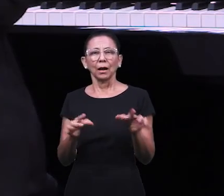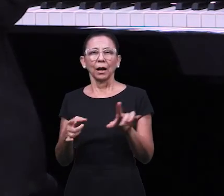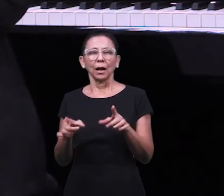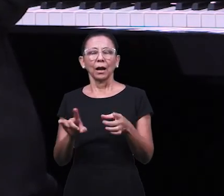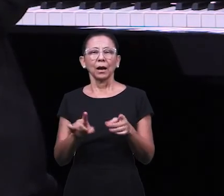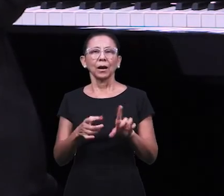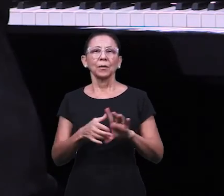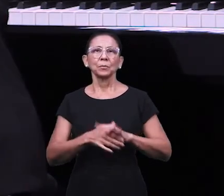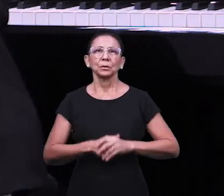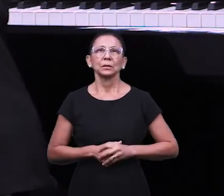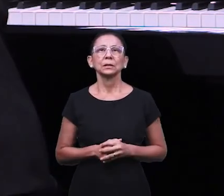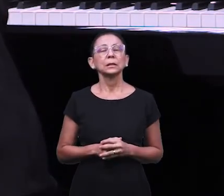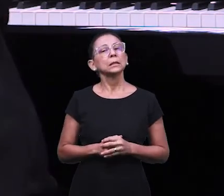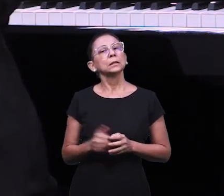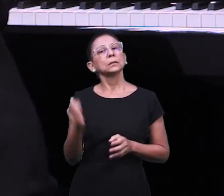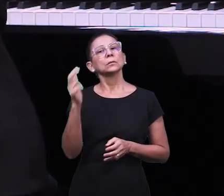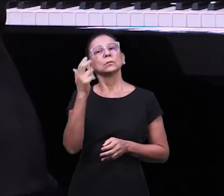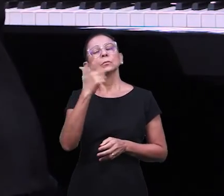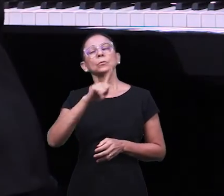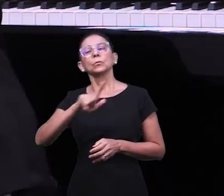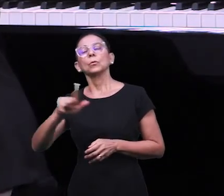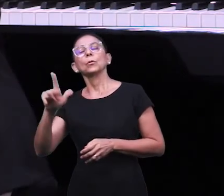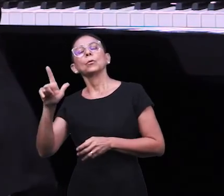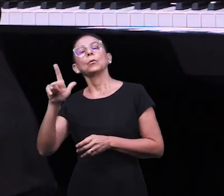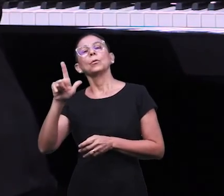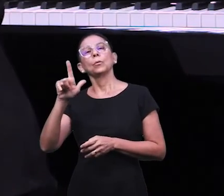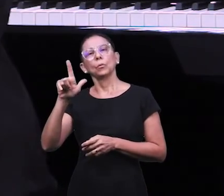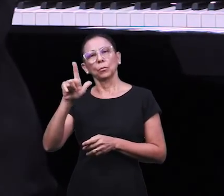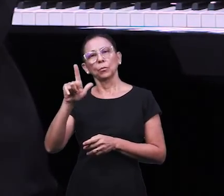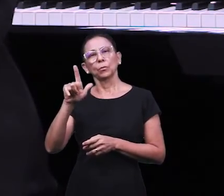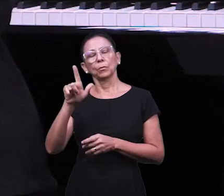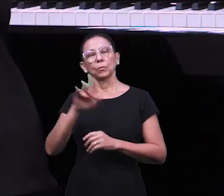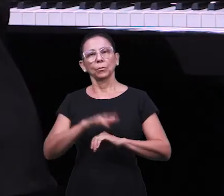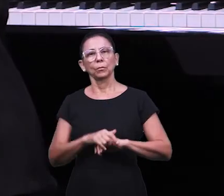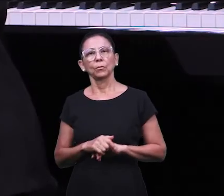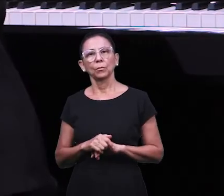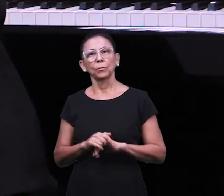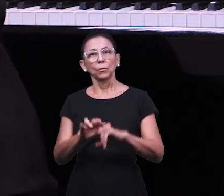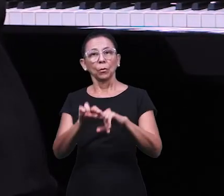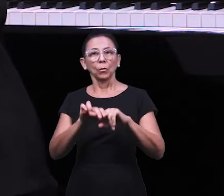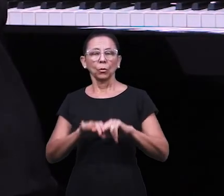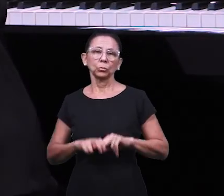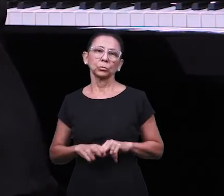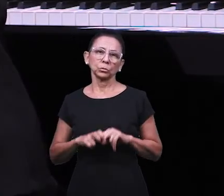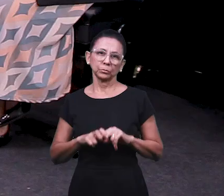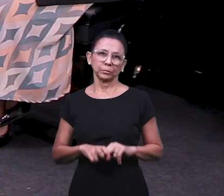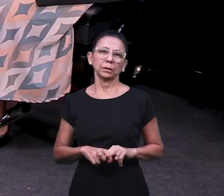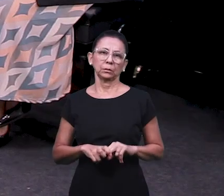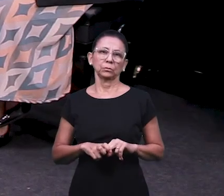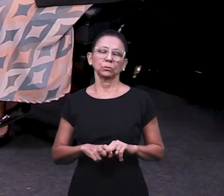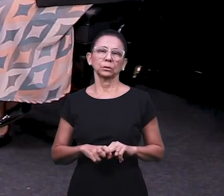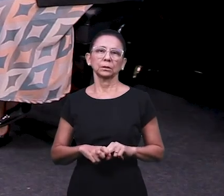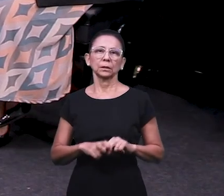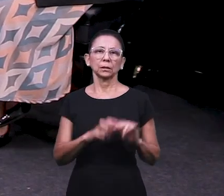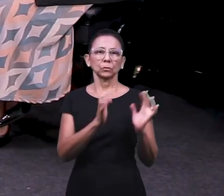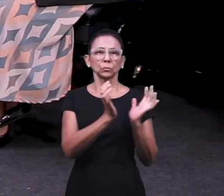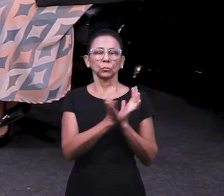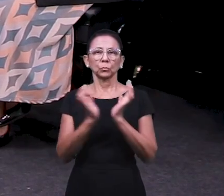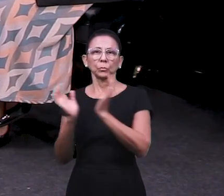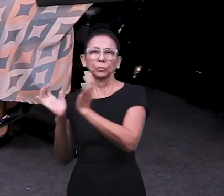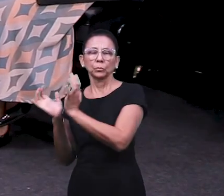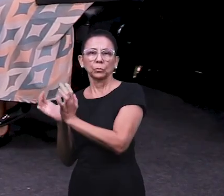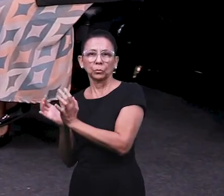o uso de outros recursos para poder fazer o arranjo para o quarteto feminino, que é bem diferente do quarteto masculino, o arranjo. É